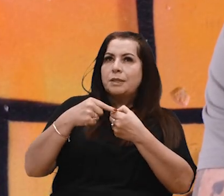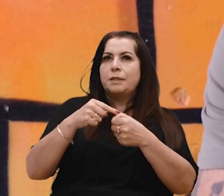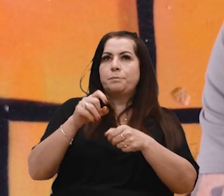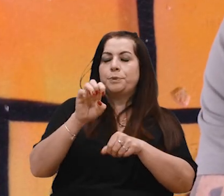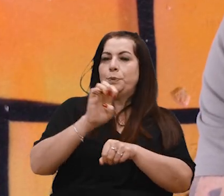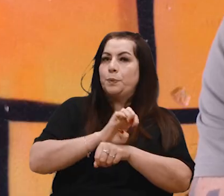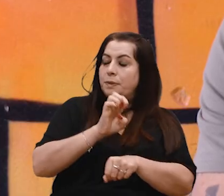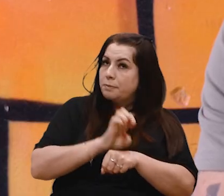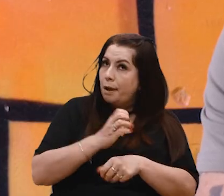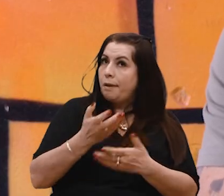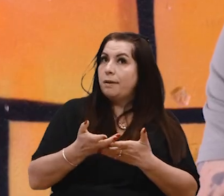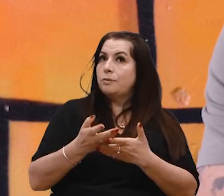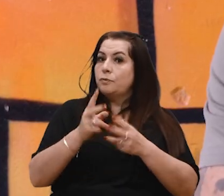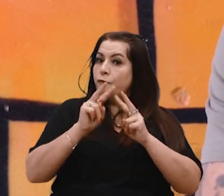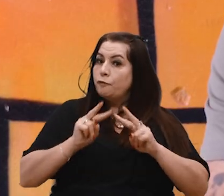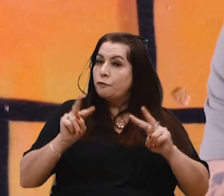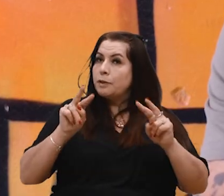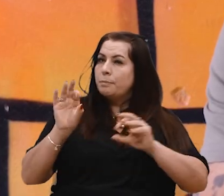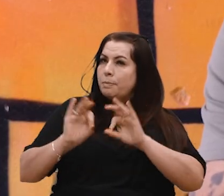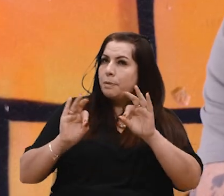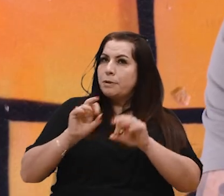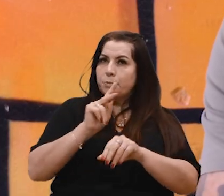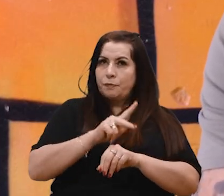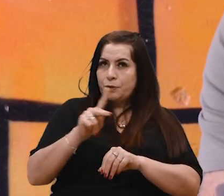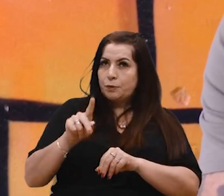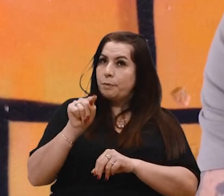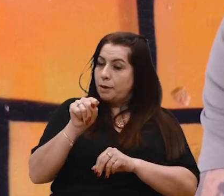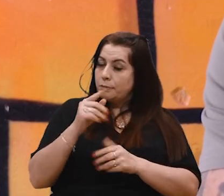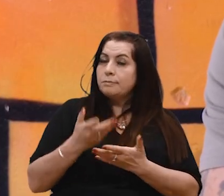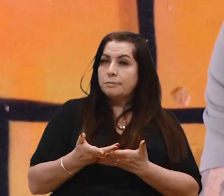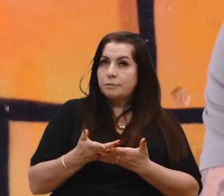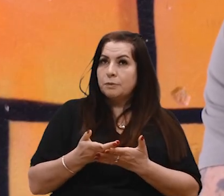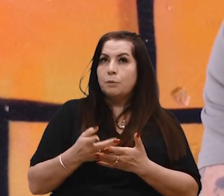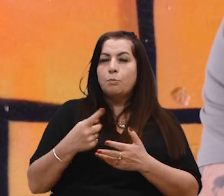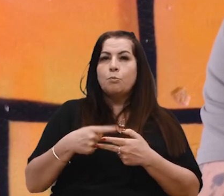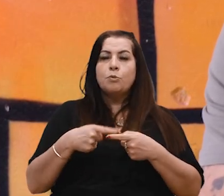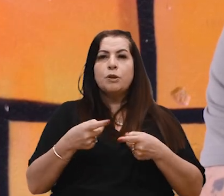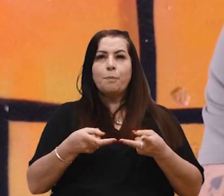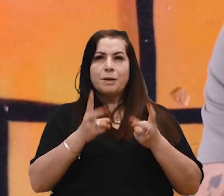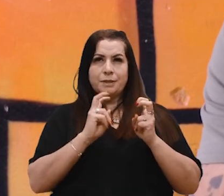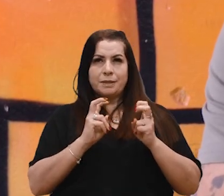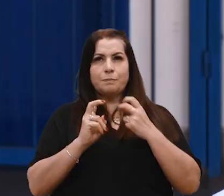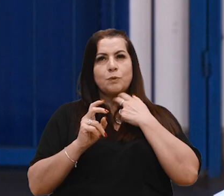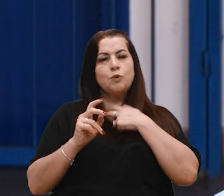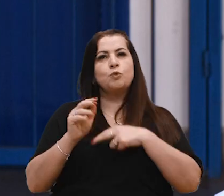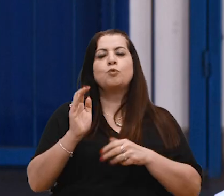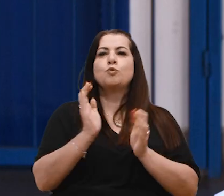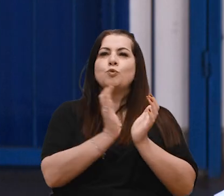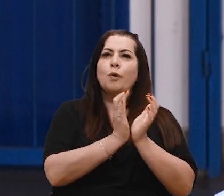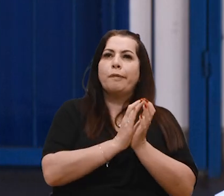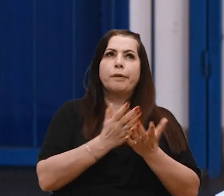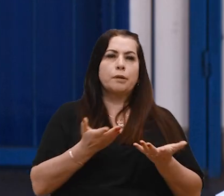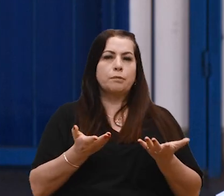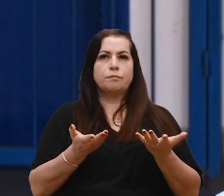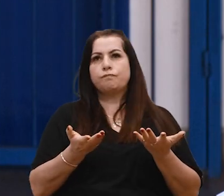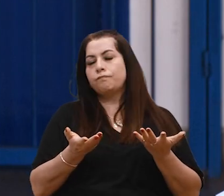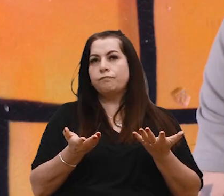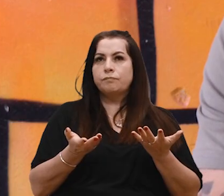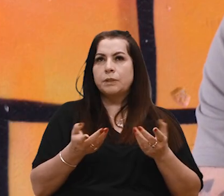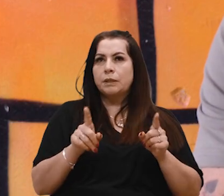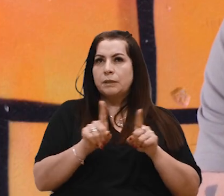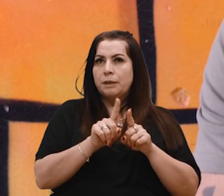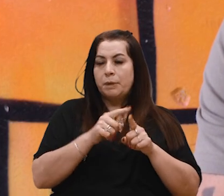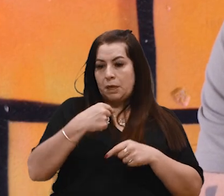do município, do estado, visando preparar os professores para isso, porque eu percebo que os